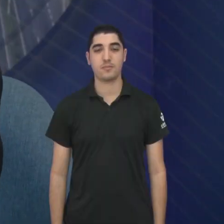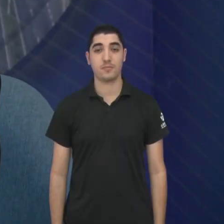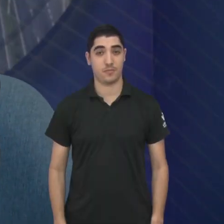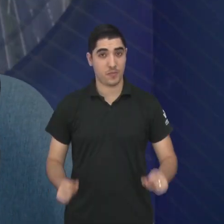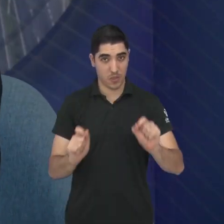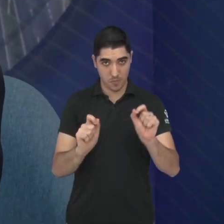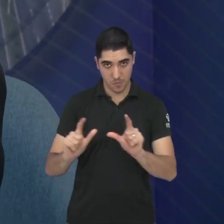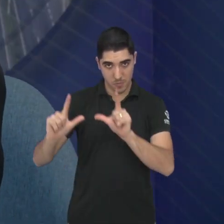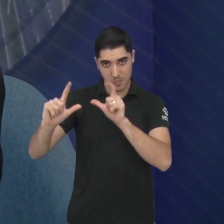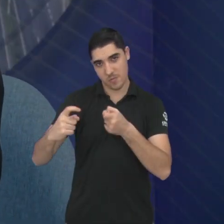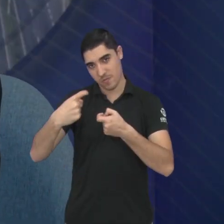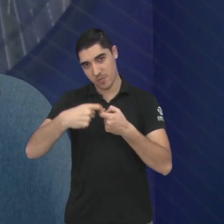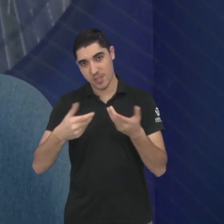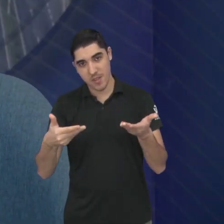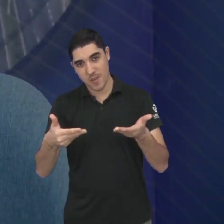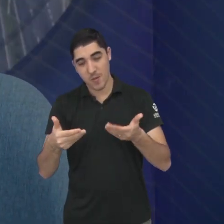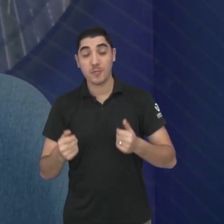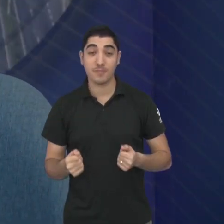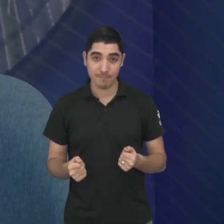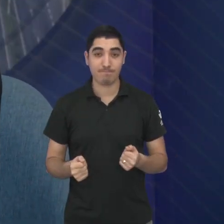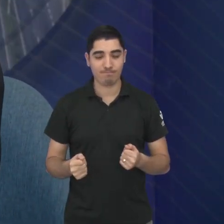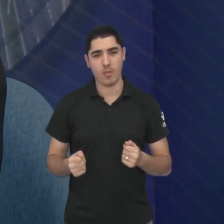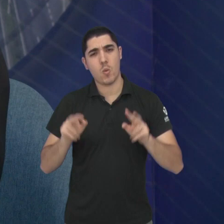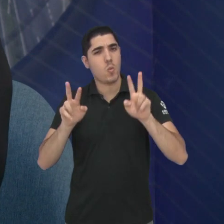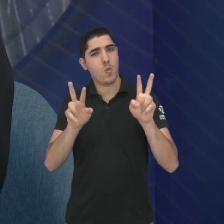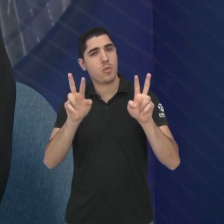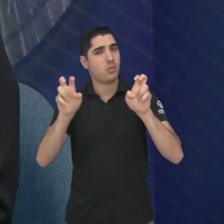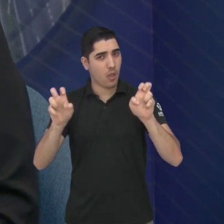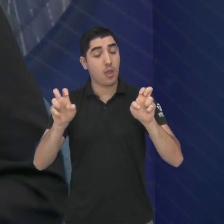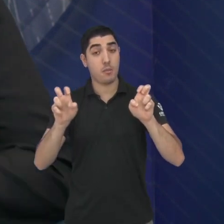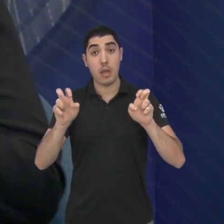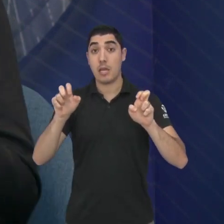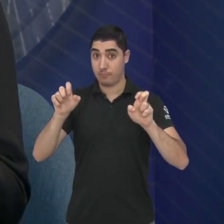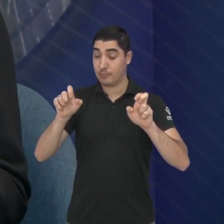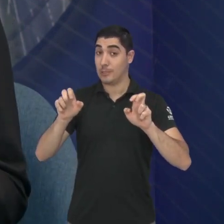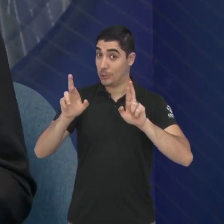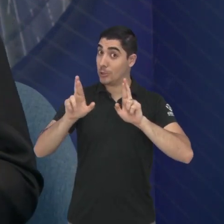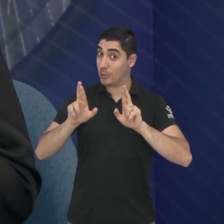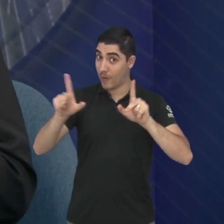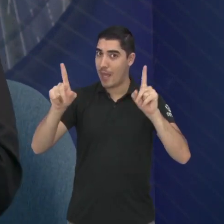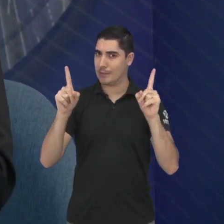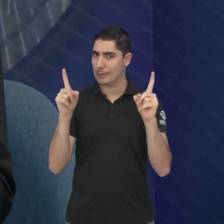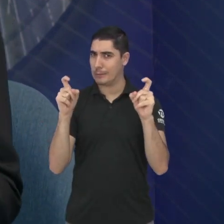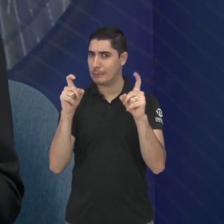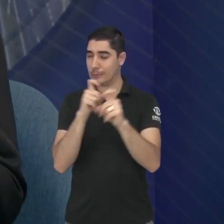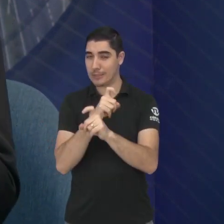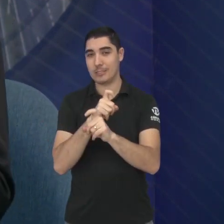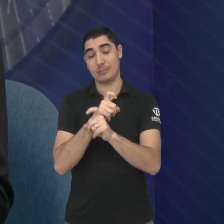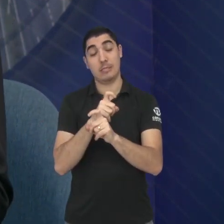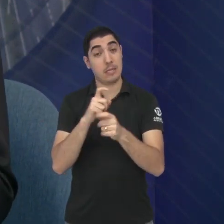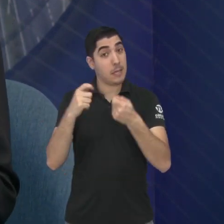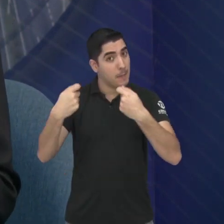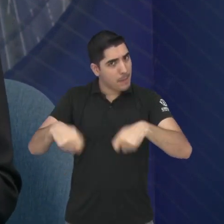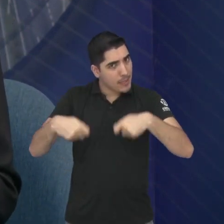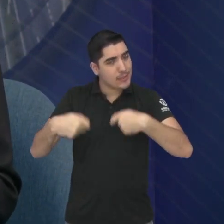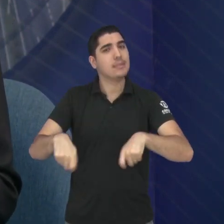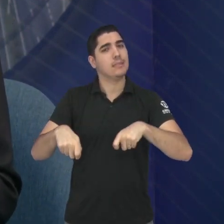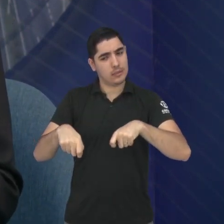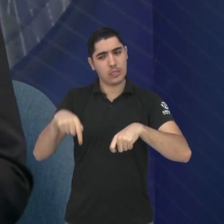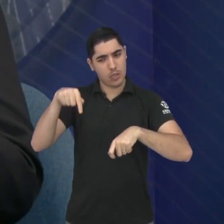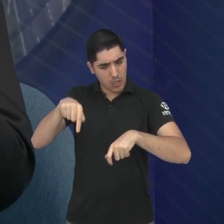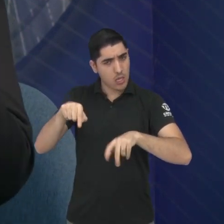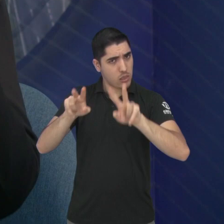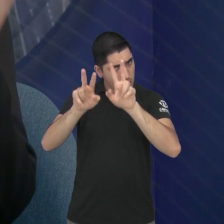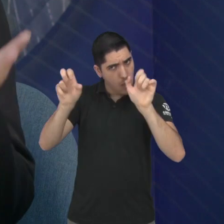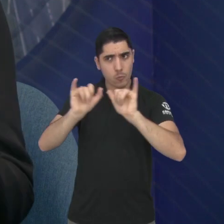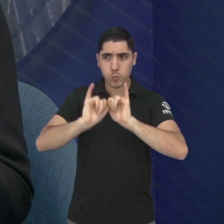Estamos de volta com o Diálogos da Cidade. Hoje estamos falando sobre um tema delicado e que precisa ser muito falado, né,